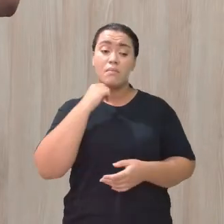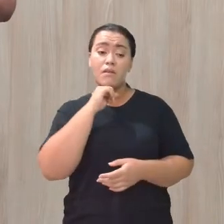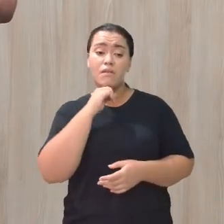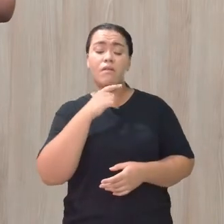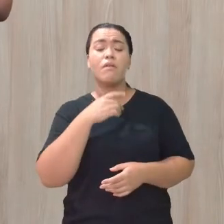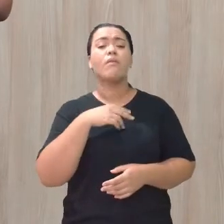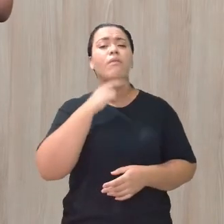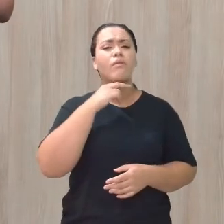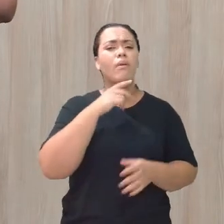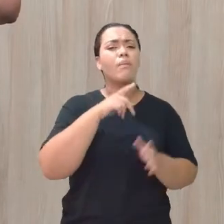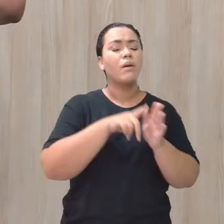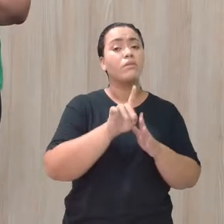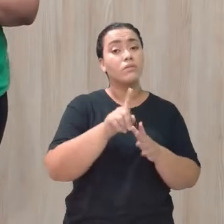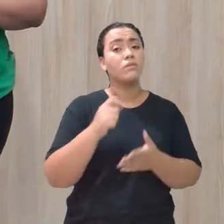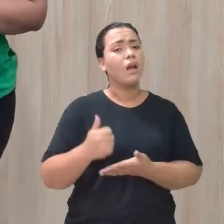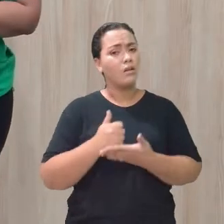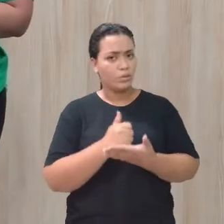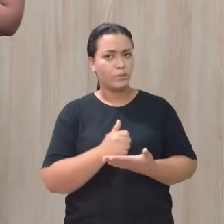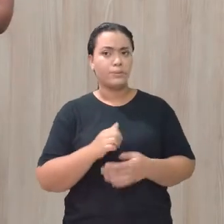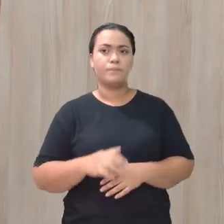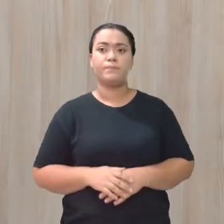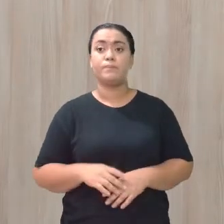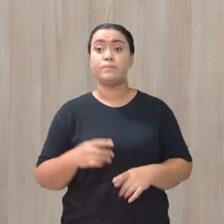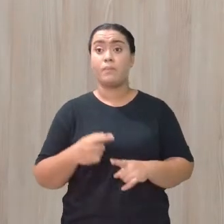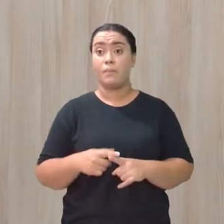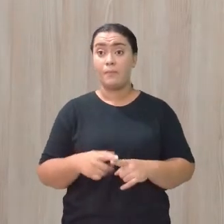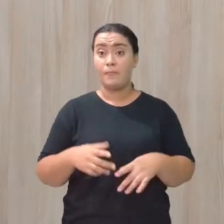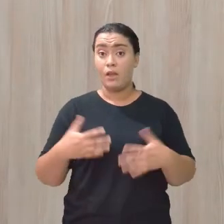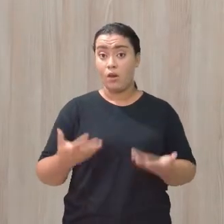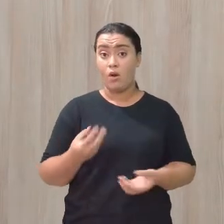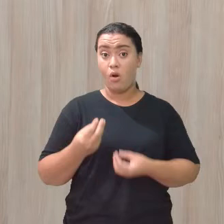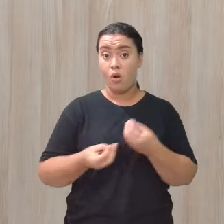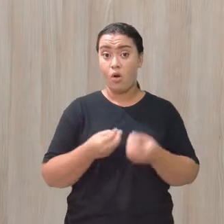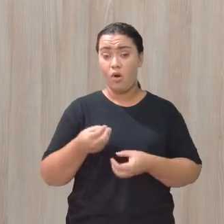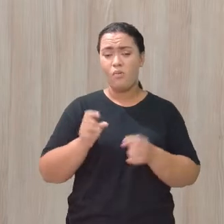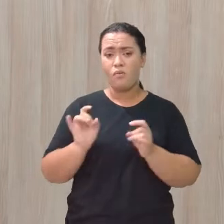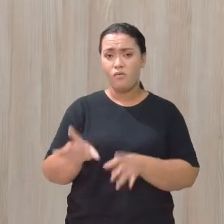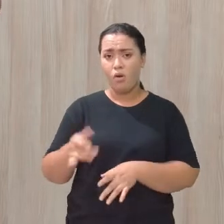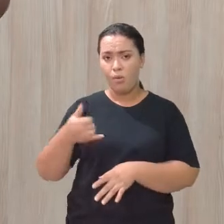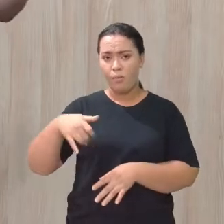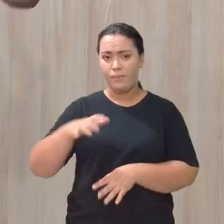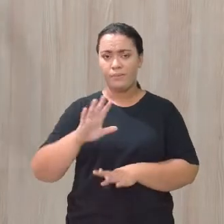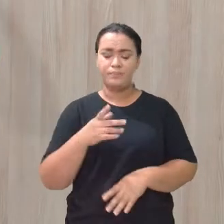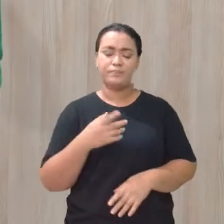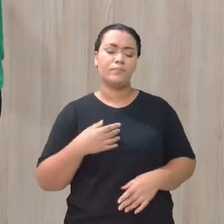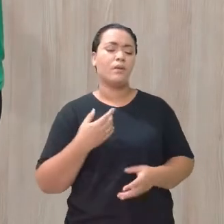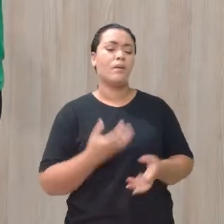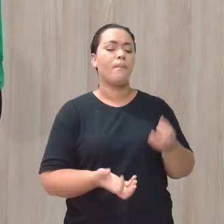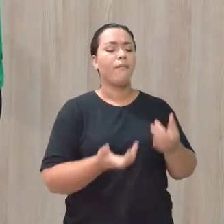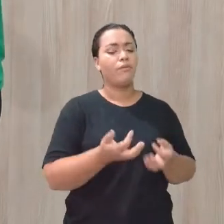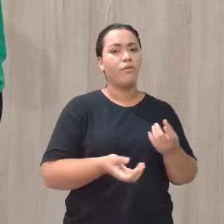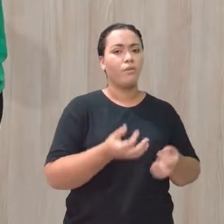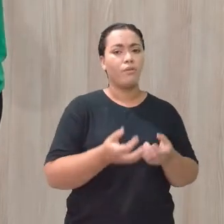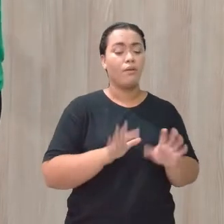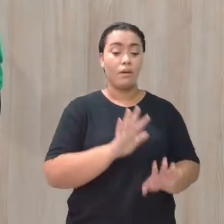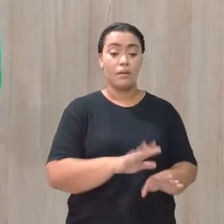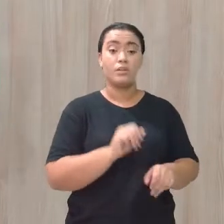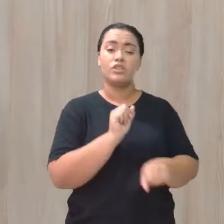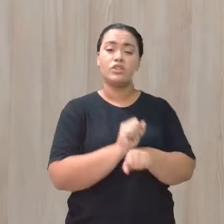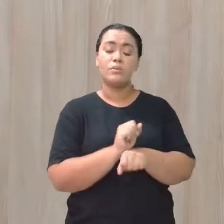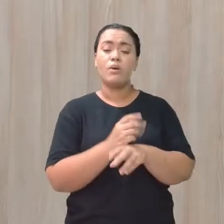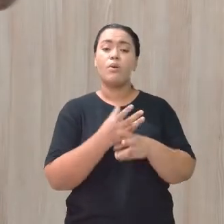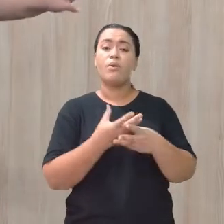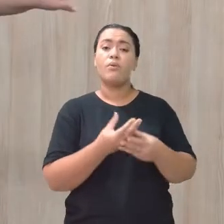você vai ajudá-las nesse momento, certo? Por quê? Como fazer o descarte? A gente usa o óleo, espera o óleo esfriar, pelo amor de Deus,